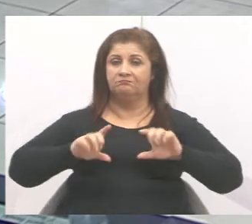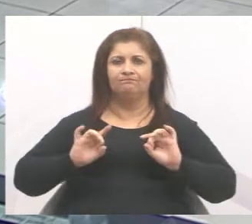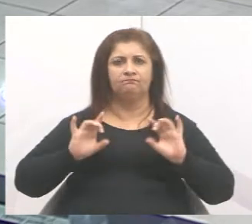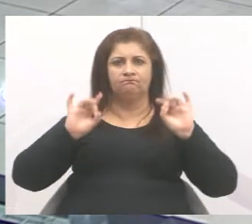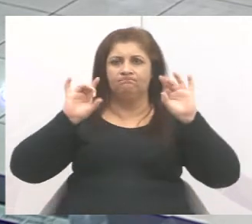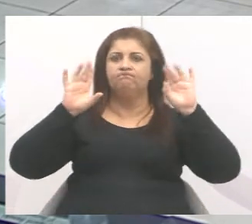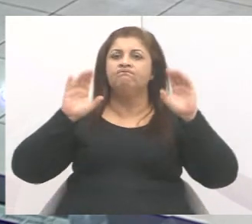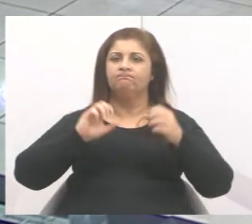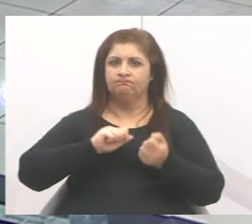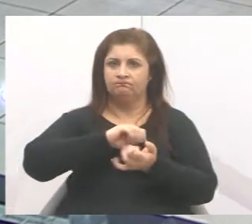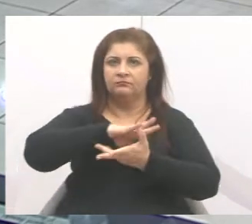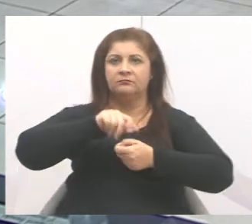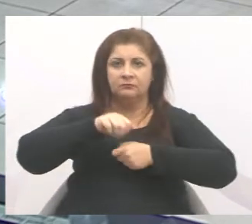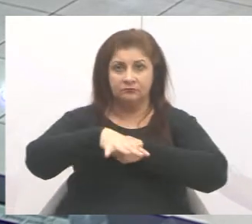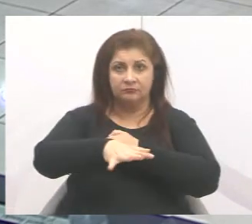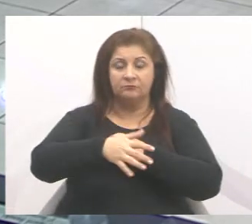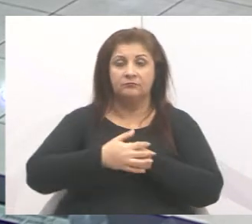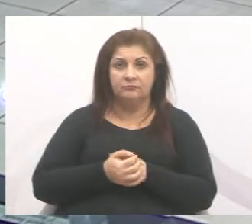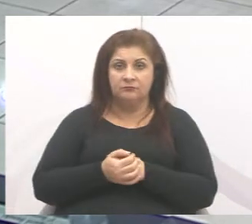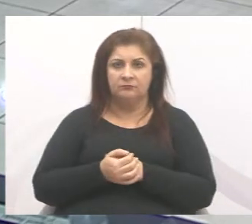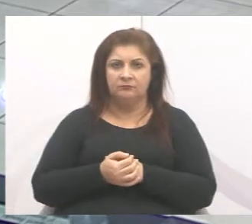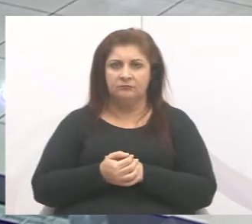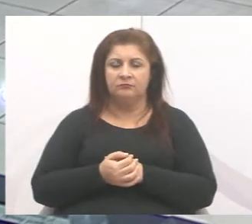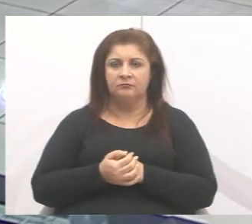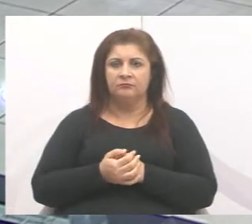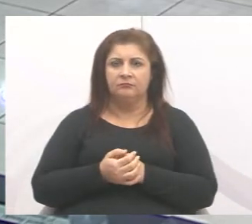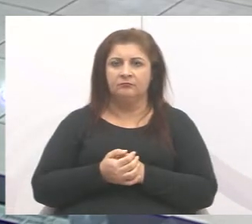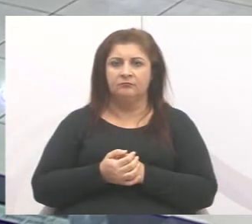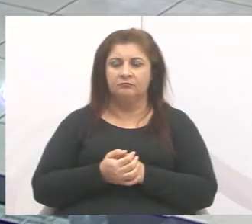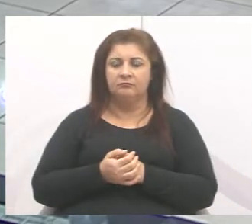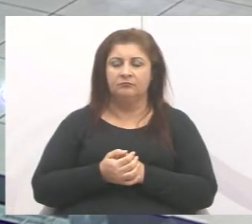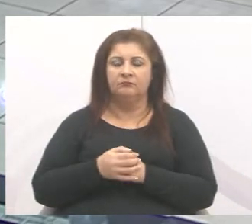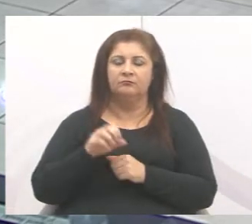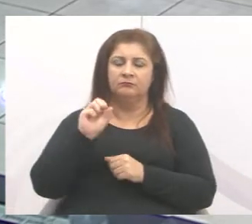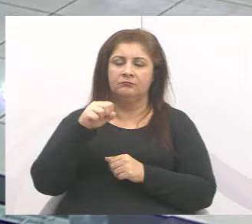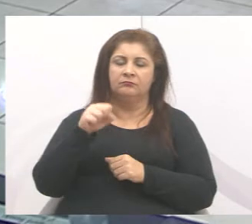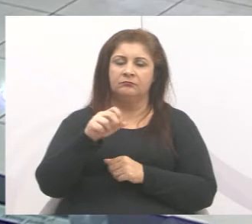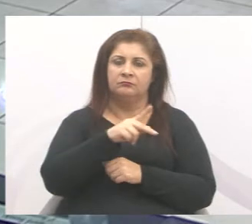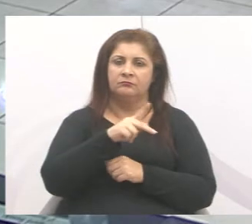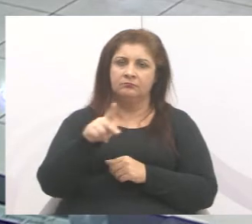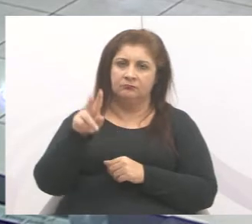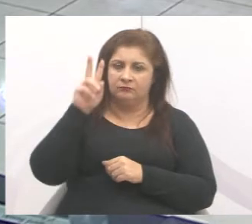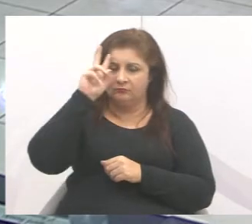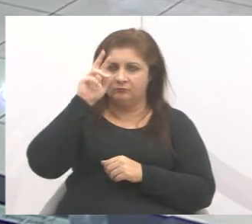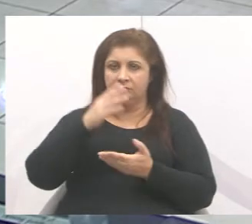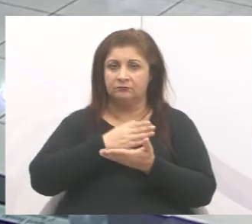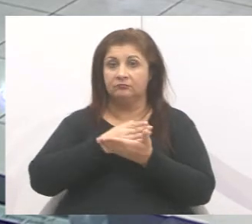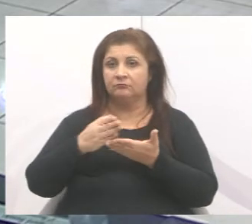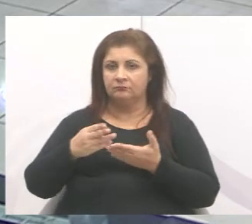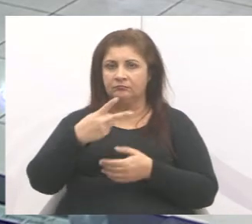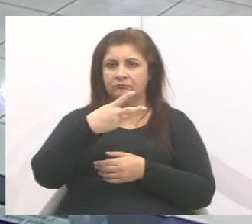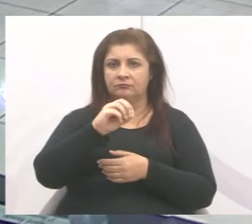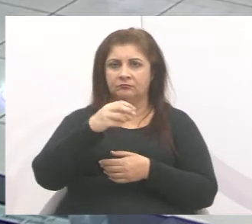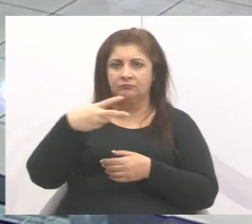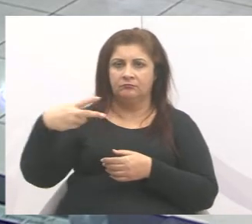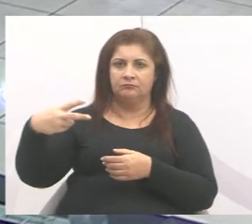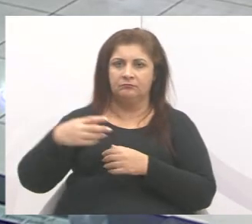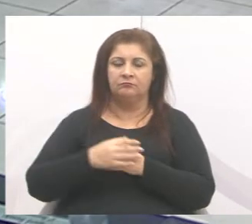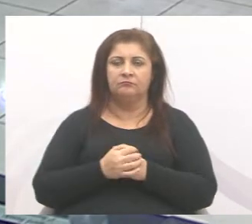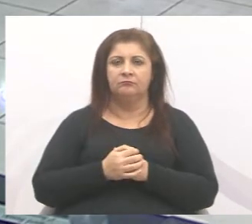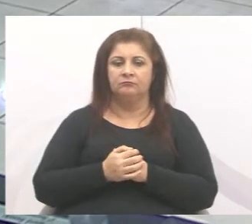nessa pandemia, como grande parte do funcionalismo público. Então, eles vão ser lembrados, sim, no início do próximo ano, já com a retomada